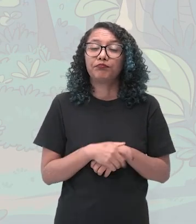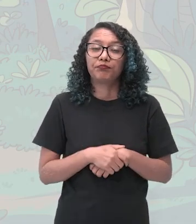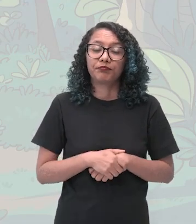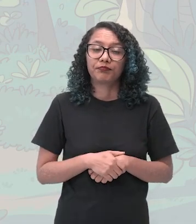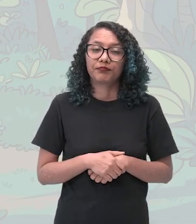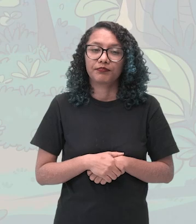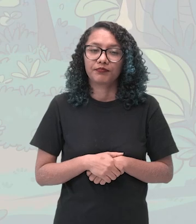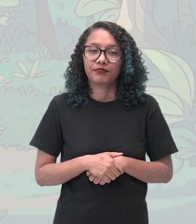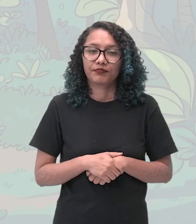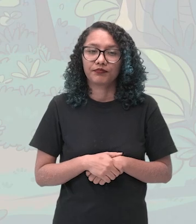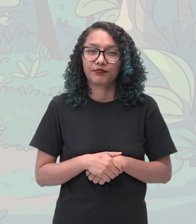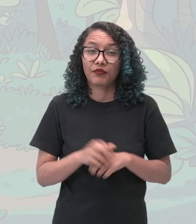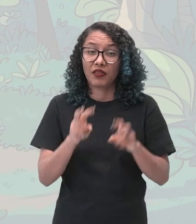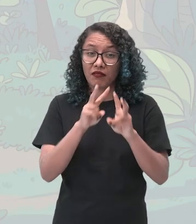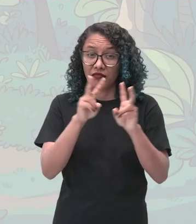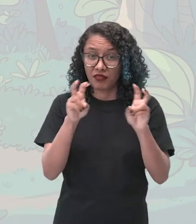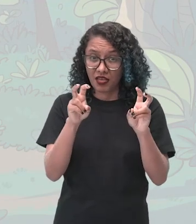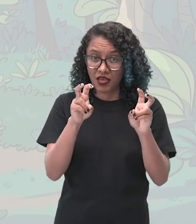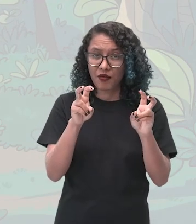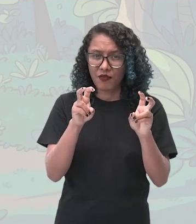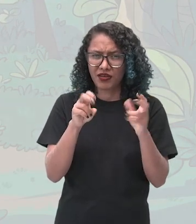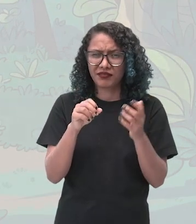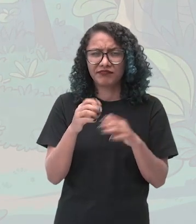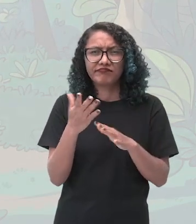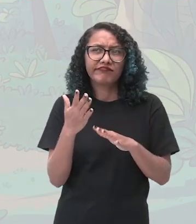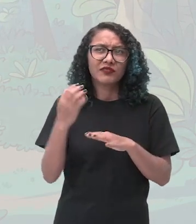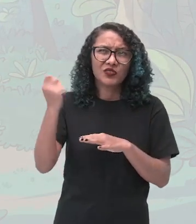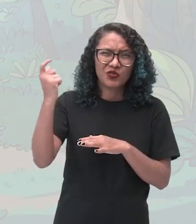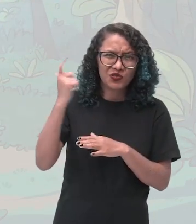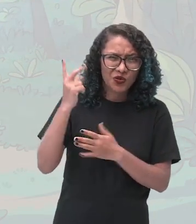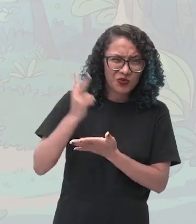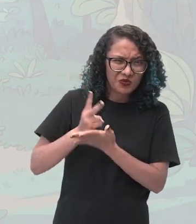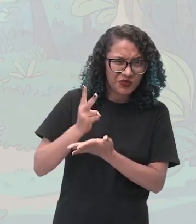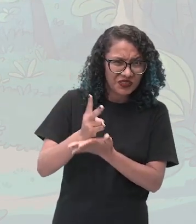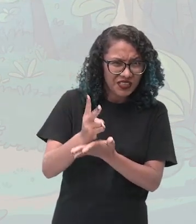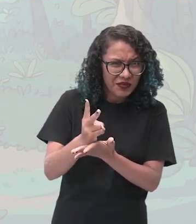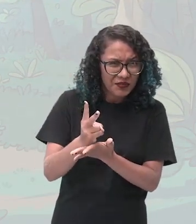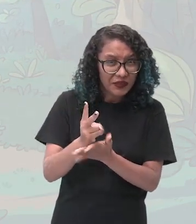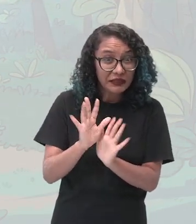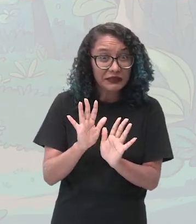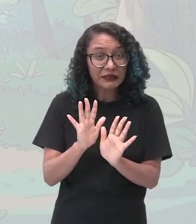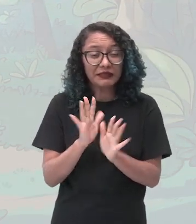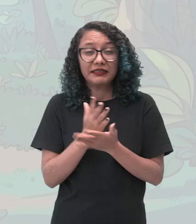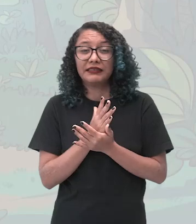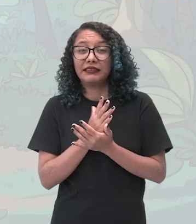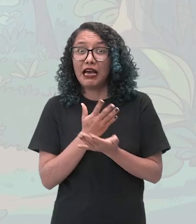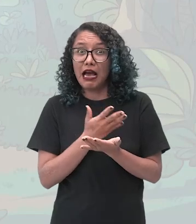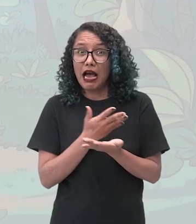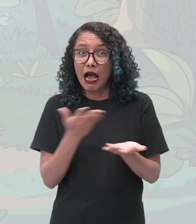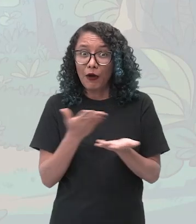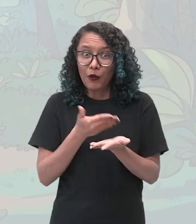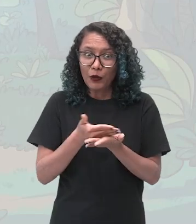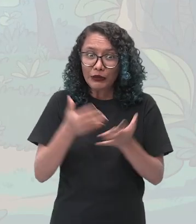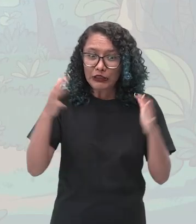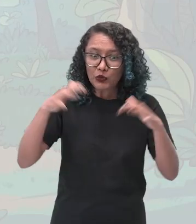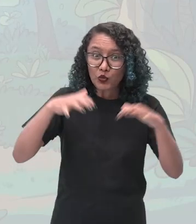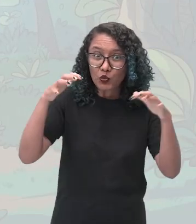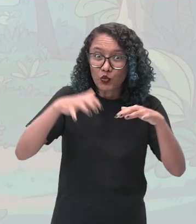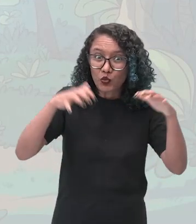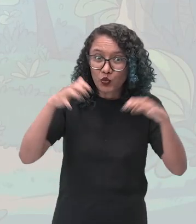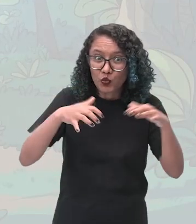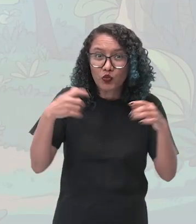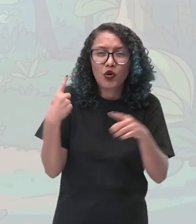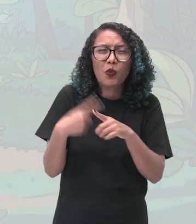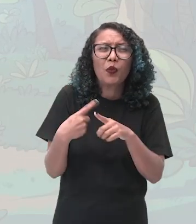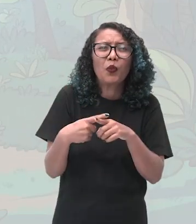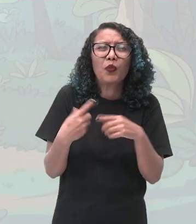climática, será se vai ficar esse sol para sempre? Tá muito... Meu Deus, começou a chover. Por que